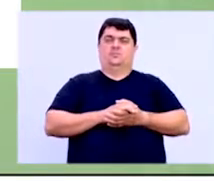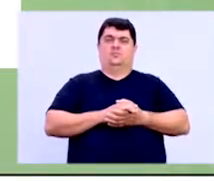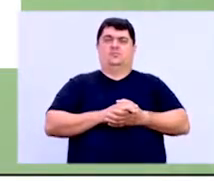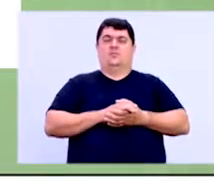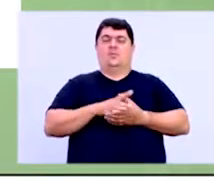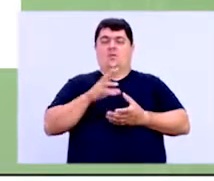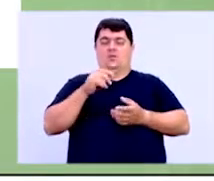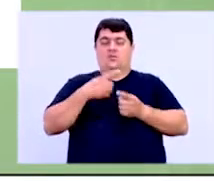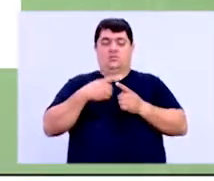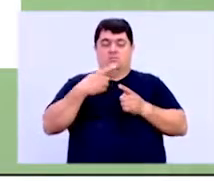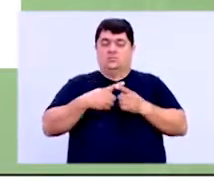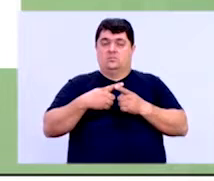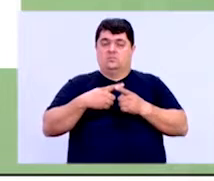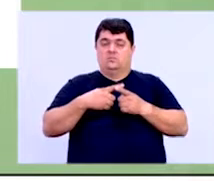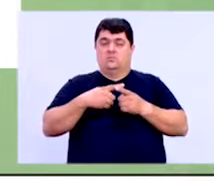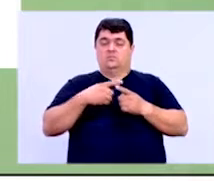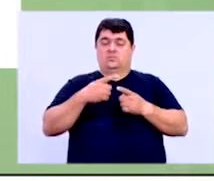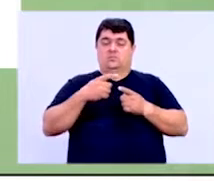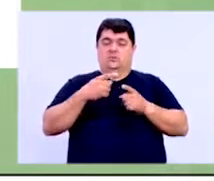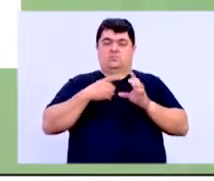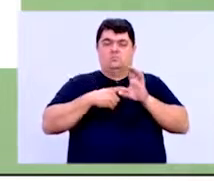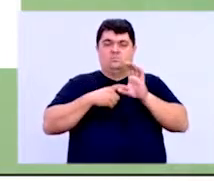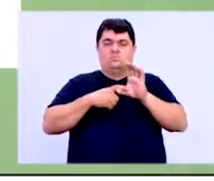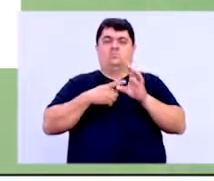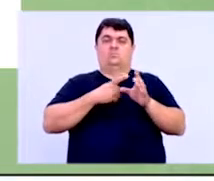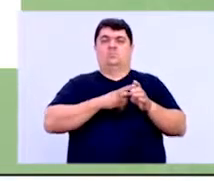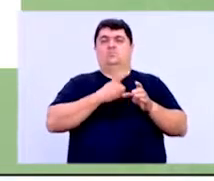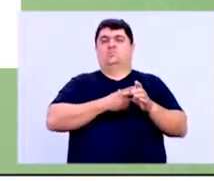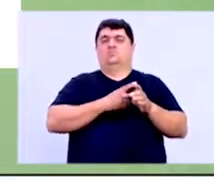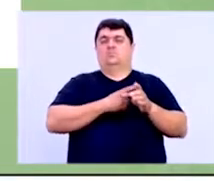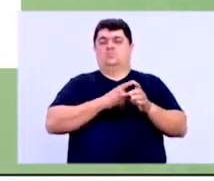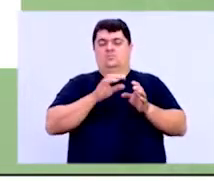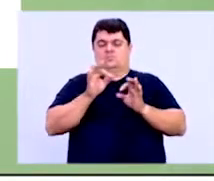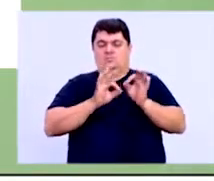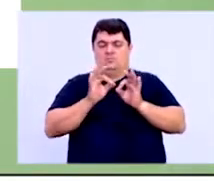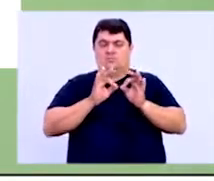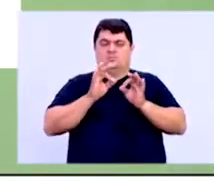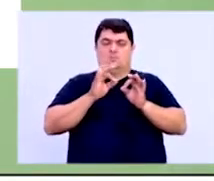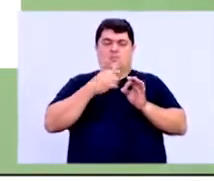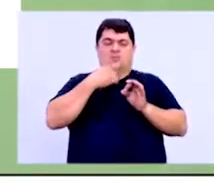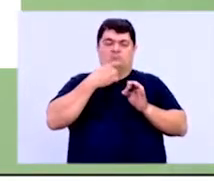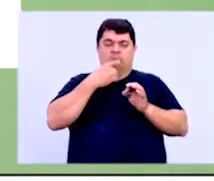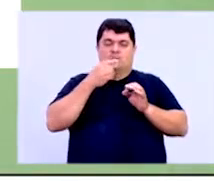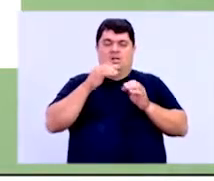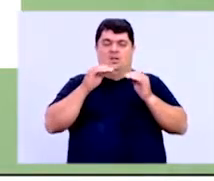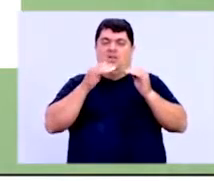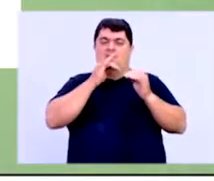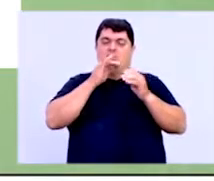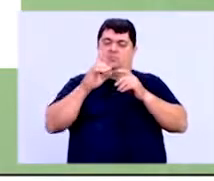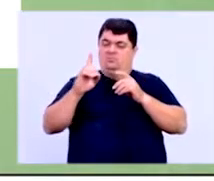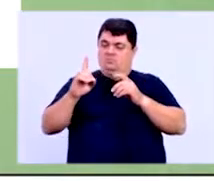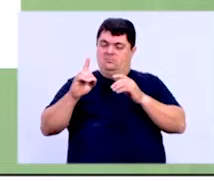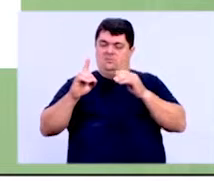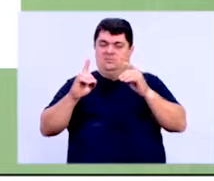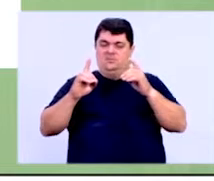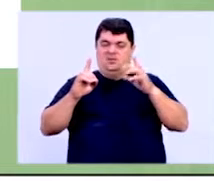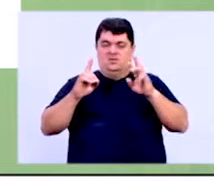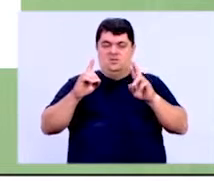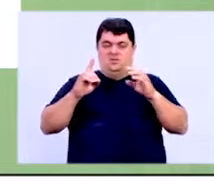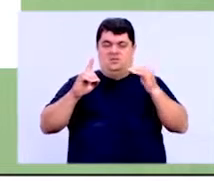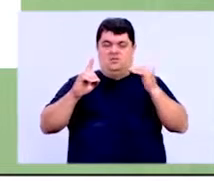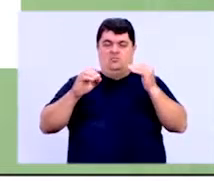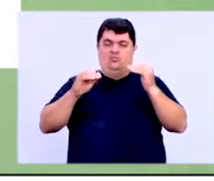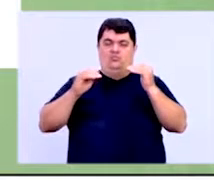prejuízo. Por quê? Porque as despesas estarão superando o que? A receita daquele período.